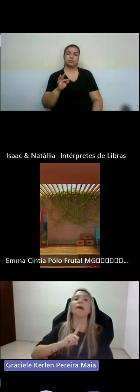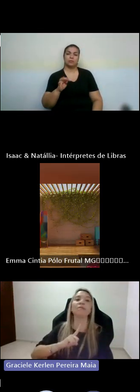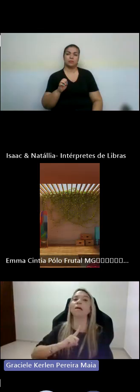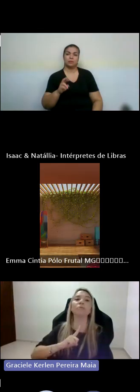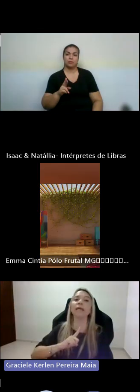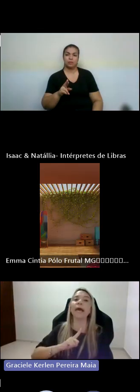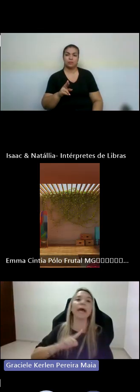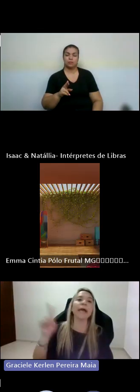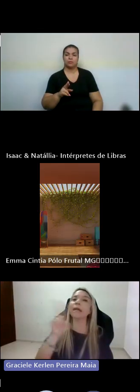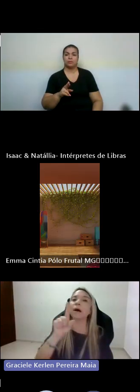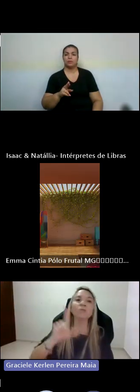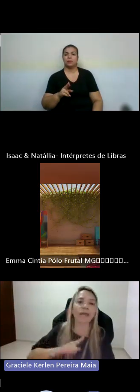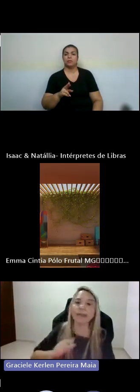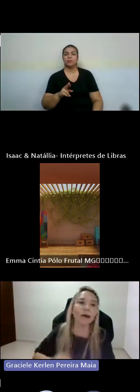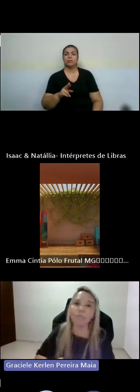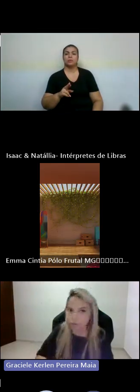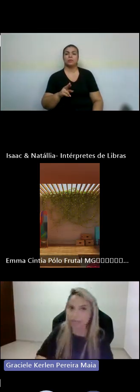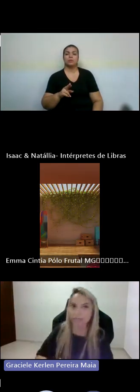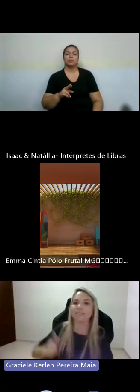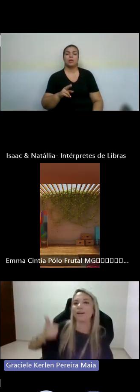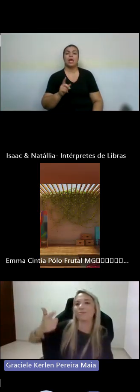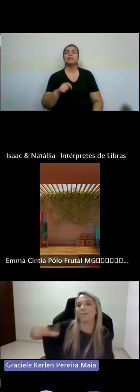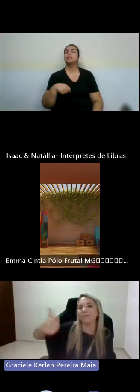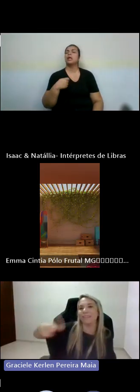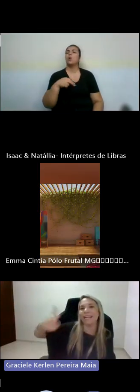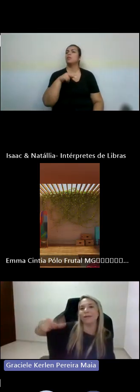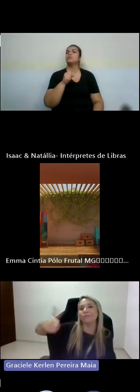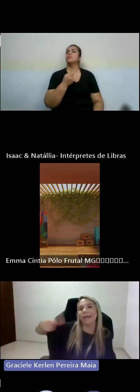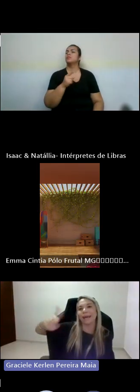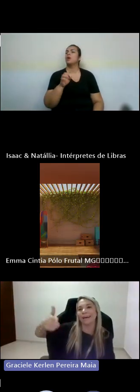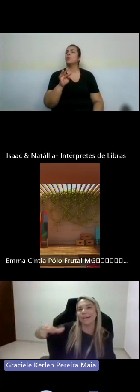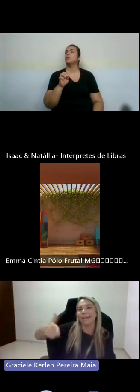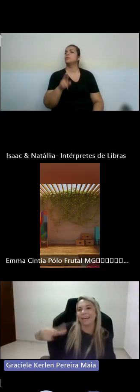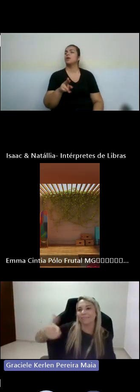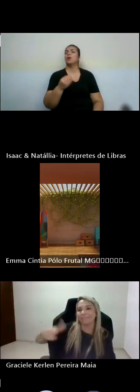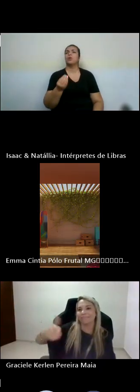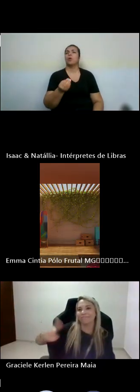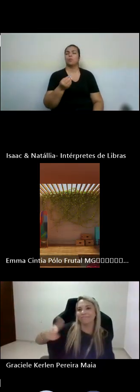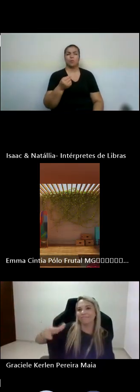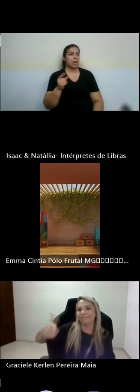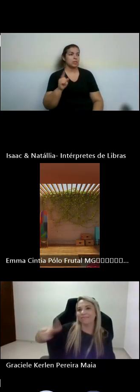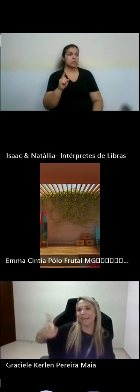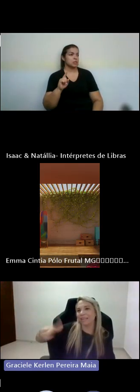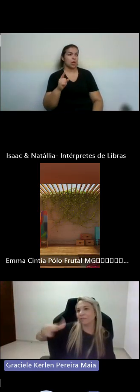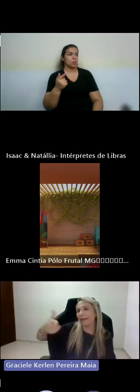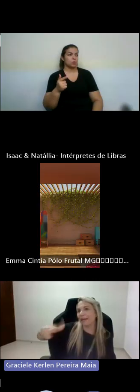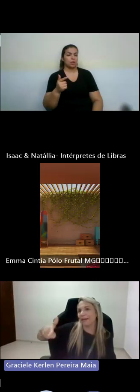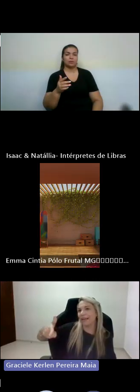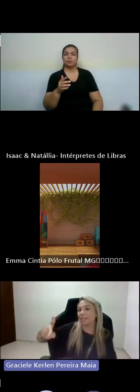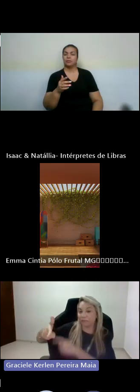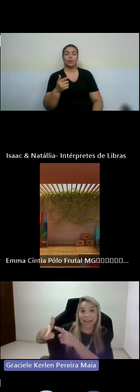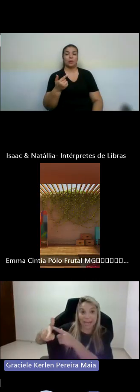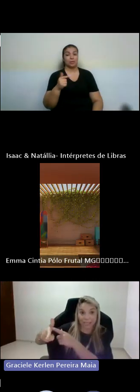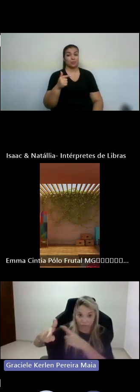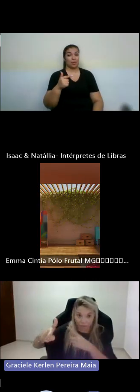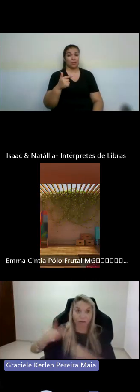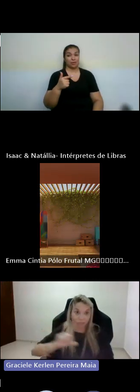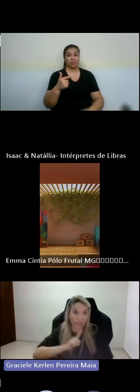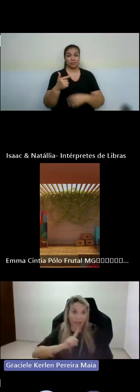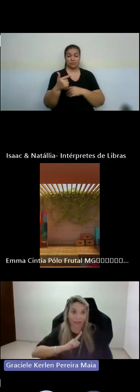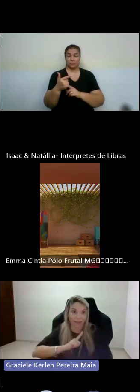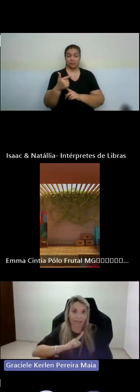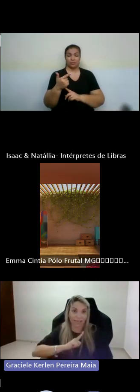O sinal de não ter é não tem, não, viu, gente? O sinal de não ter é não ter. É não ter. Ele é diferente